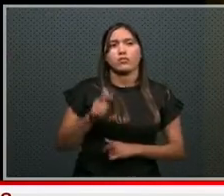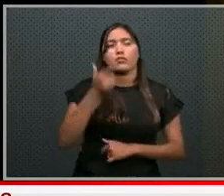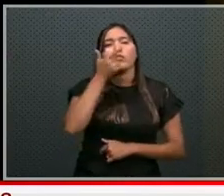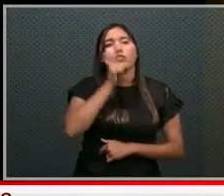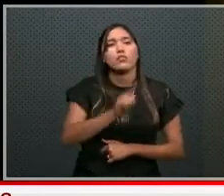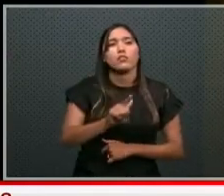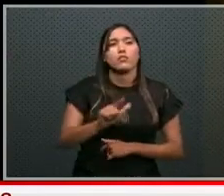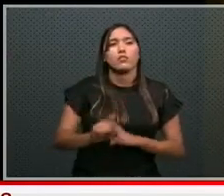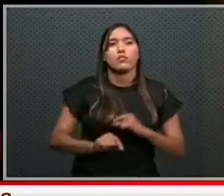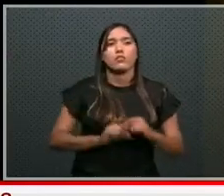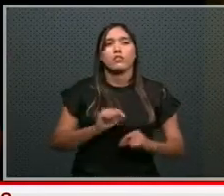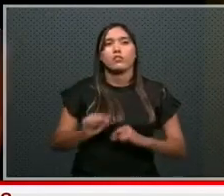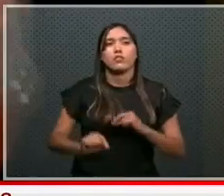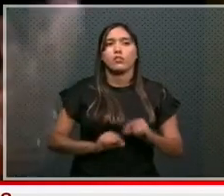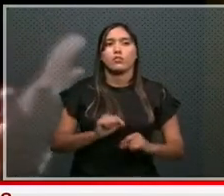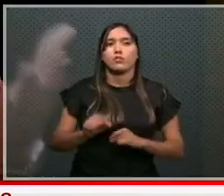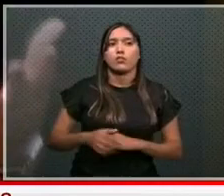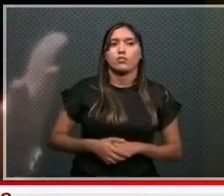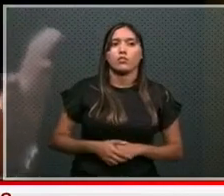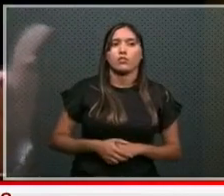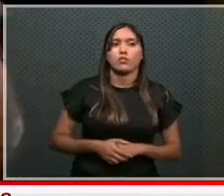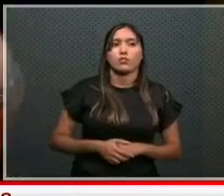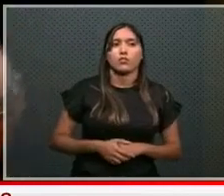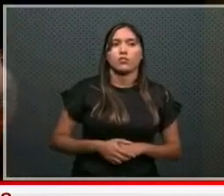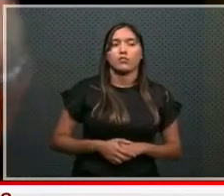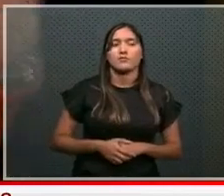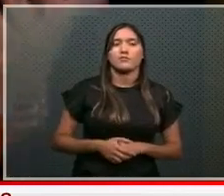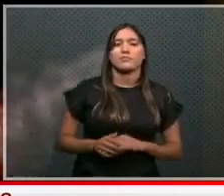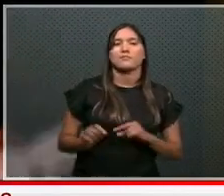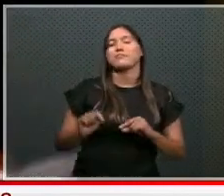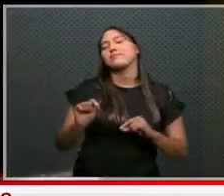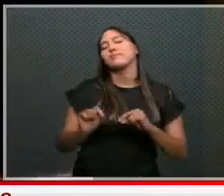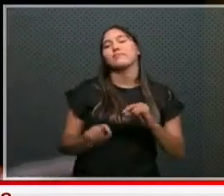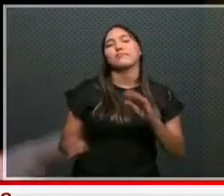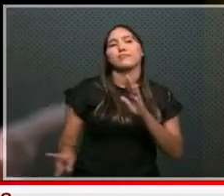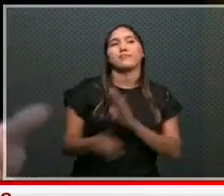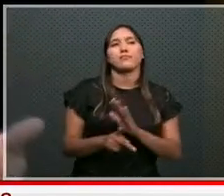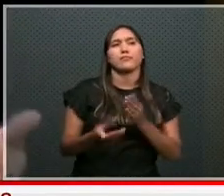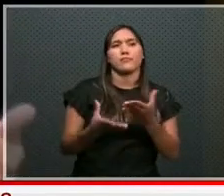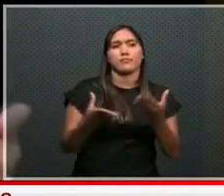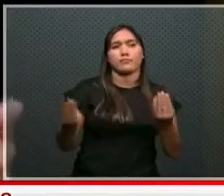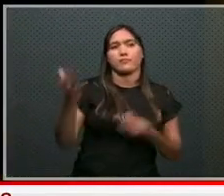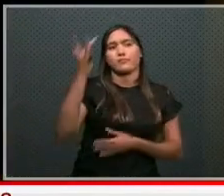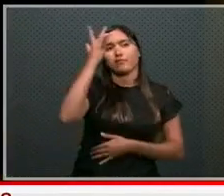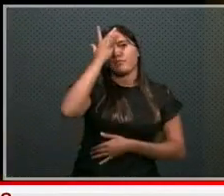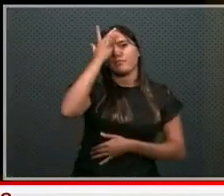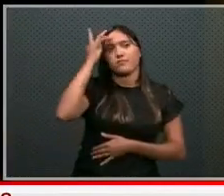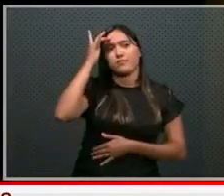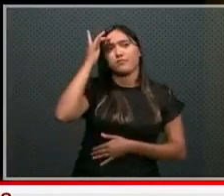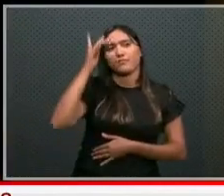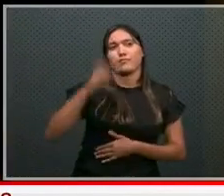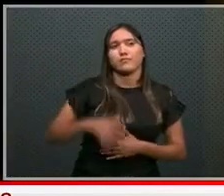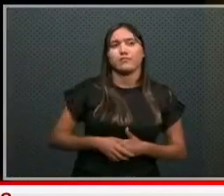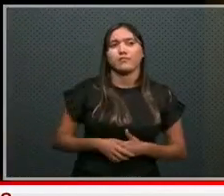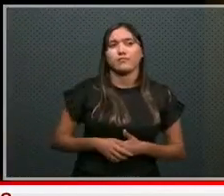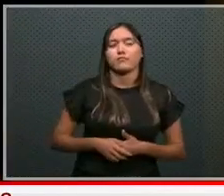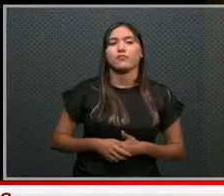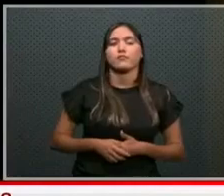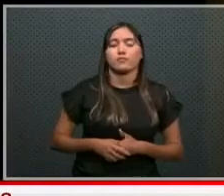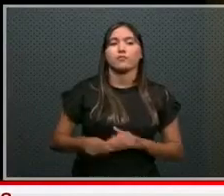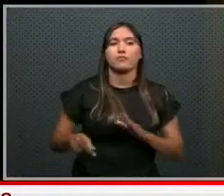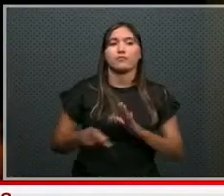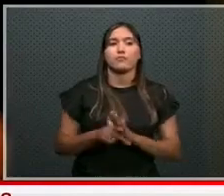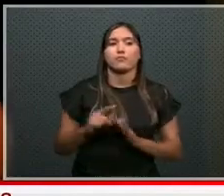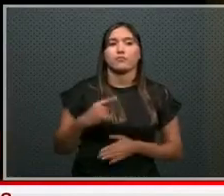conseguido que muitas pessoas ainda estivessem entre nós aqui e nós teríamos conseguido